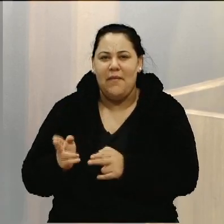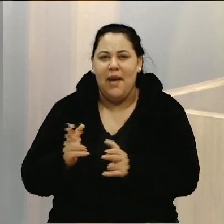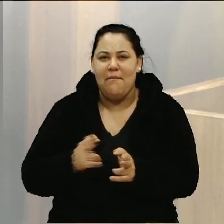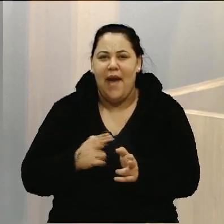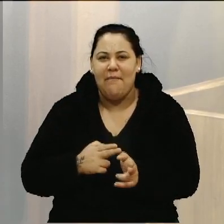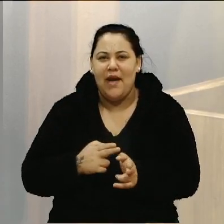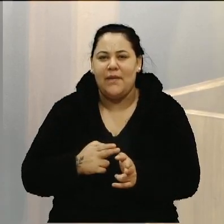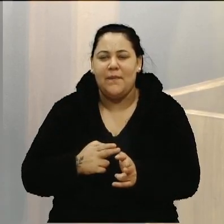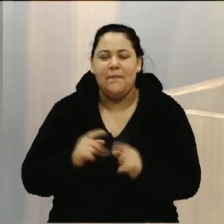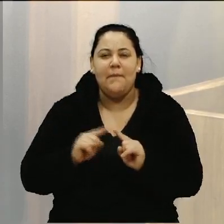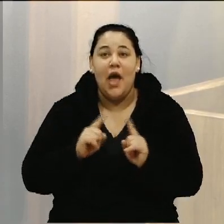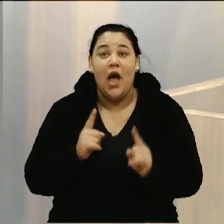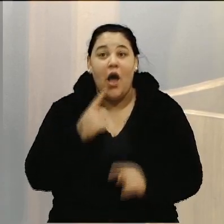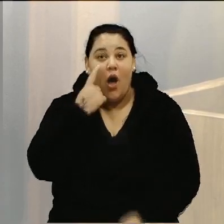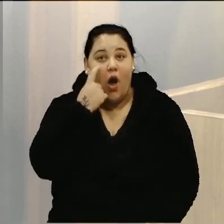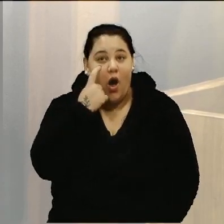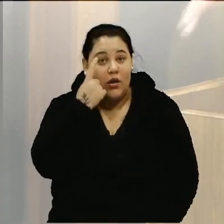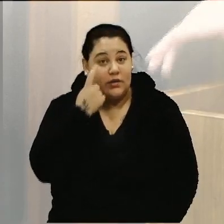Vários